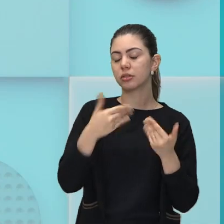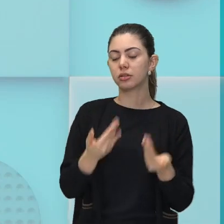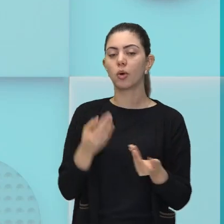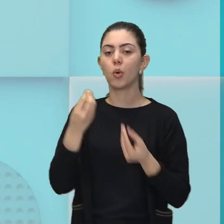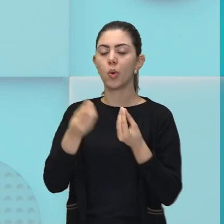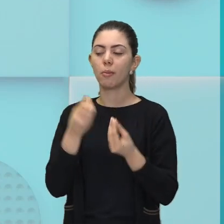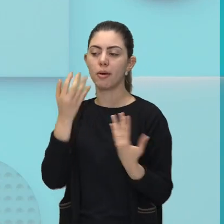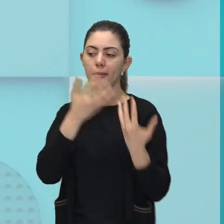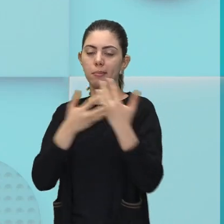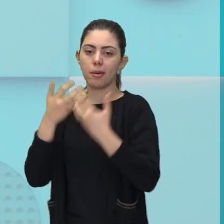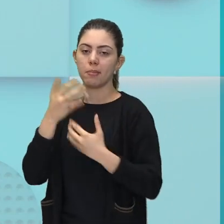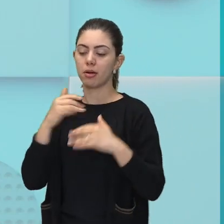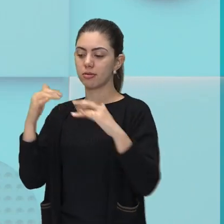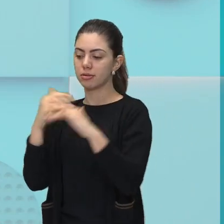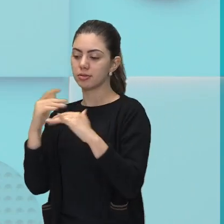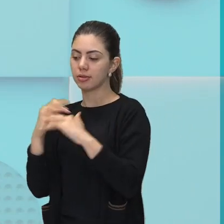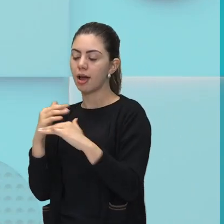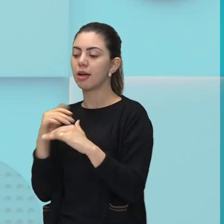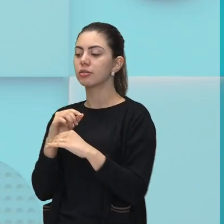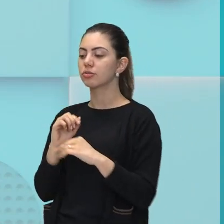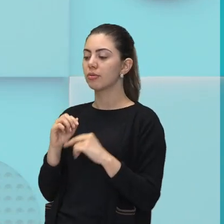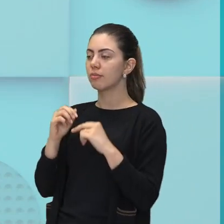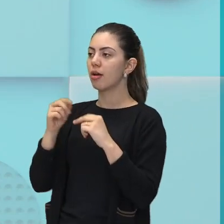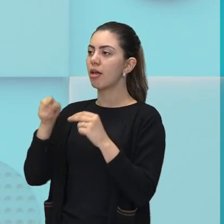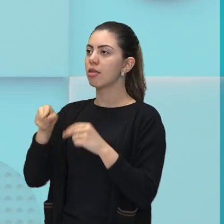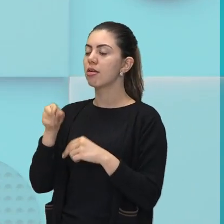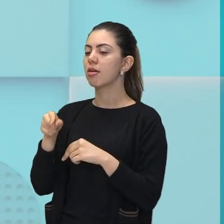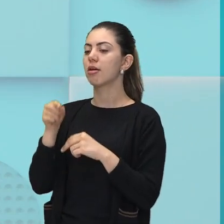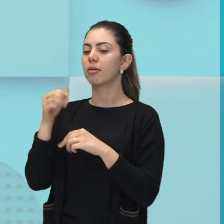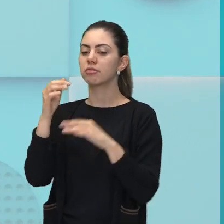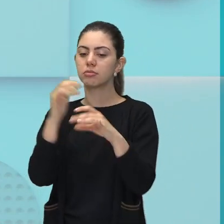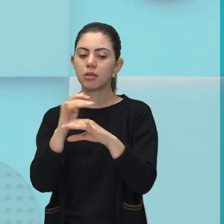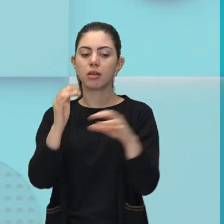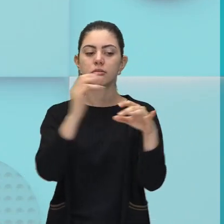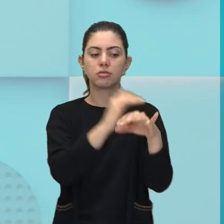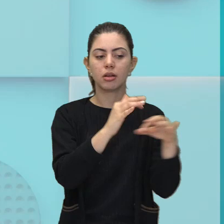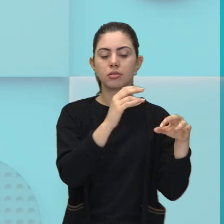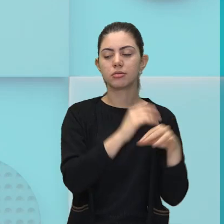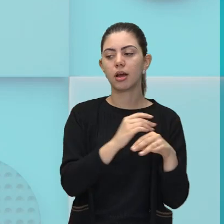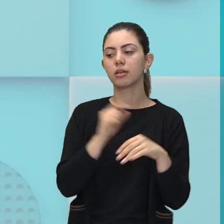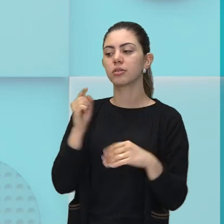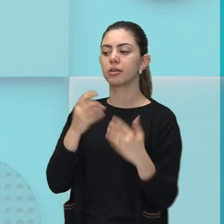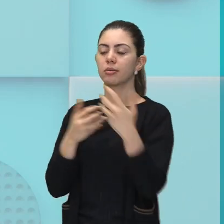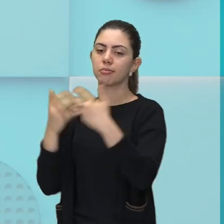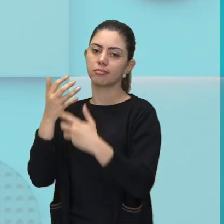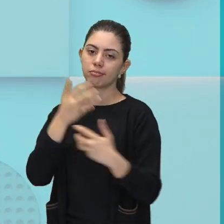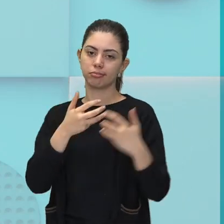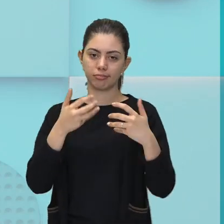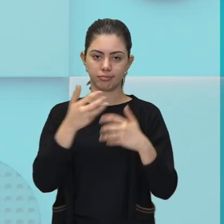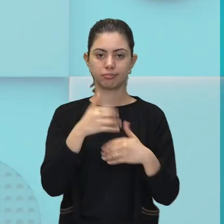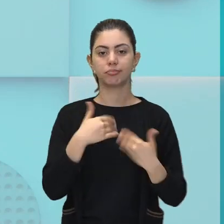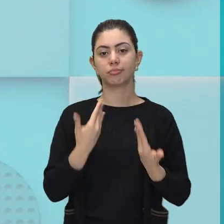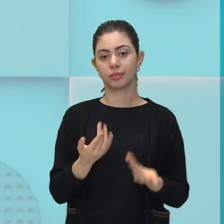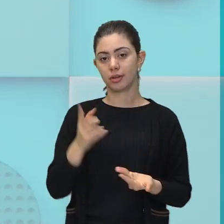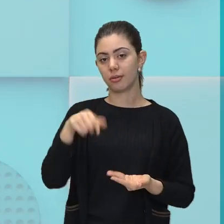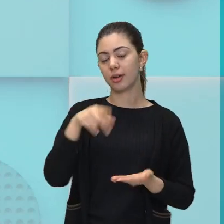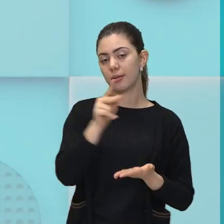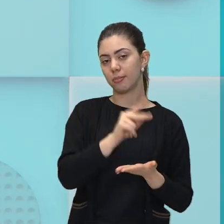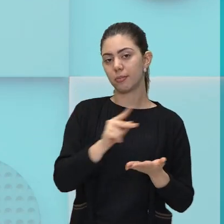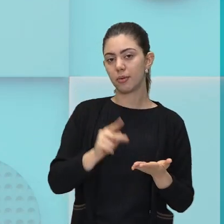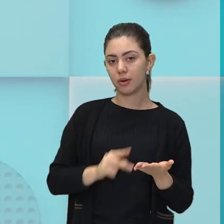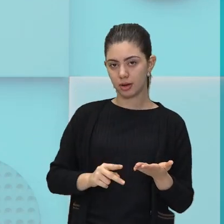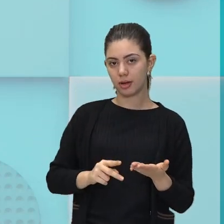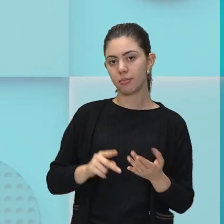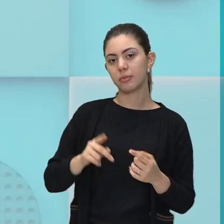que iam nas cidades contando, e o formato ajudava nesse tipo de história que eles narravam. Por isso era um poema épico, uma epopeia,